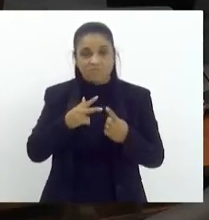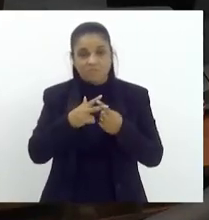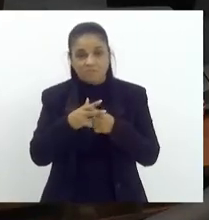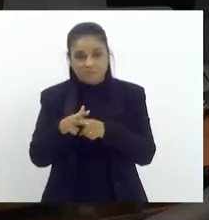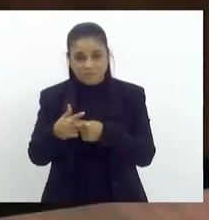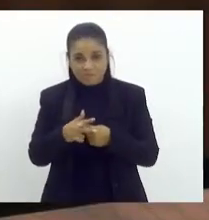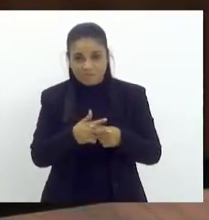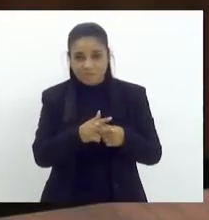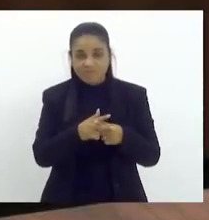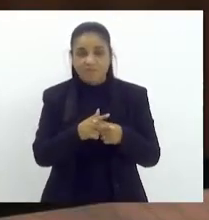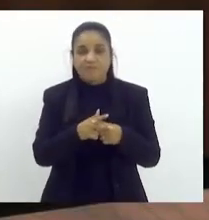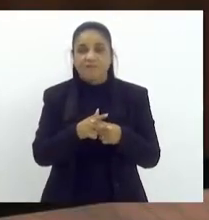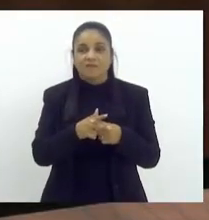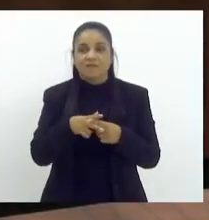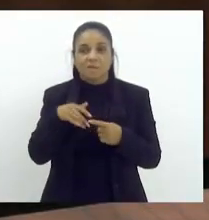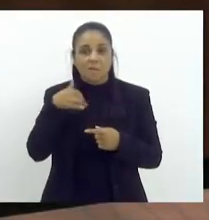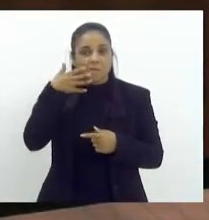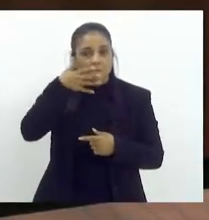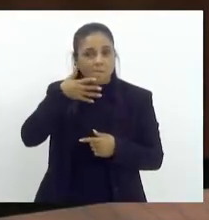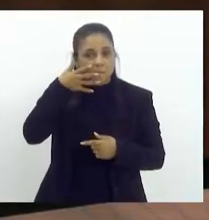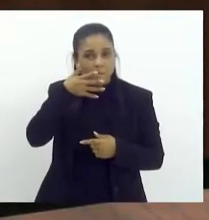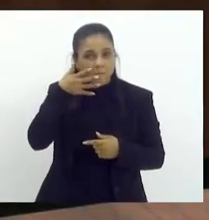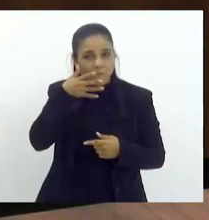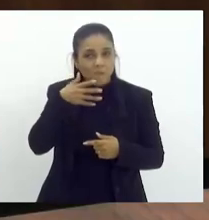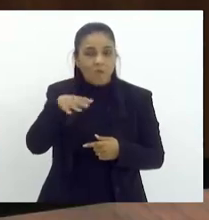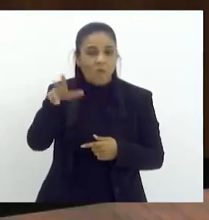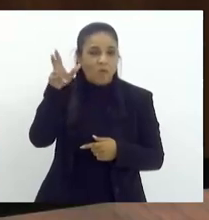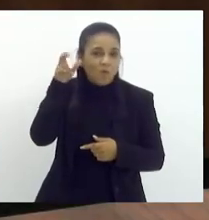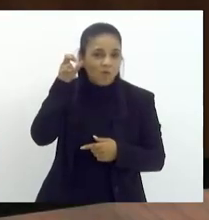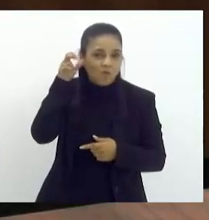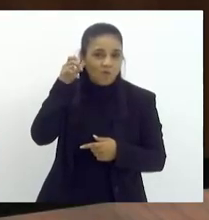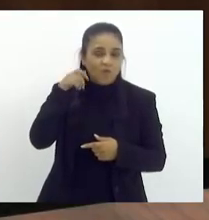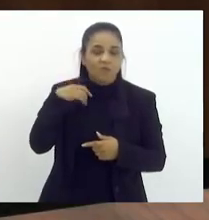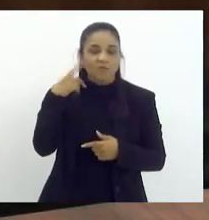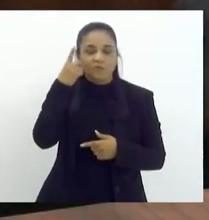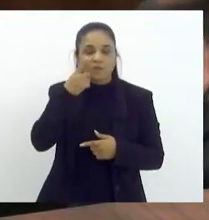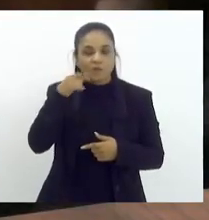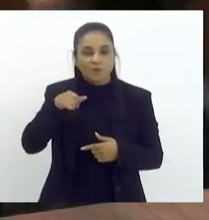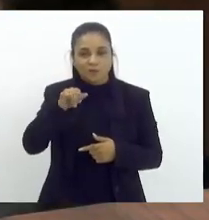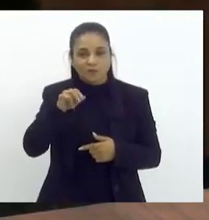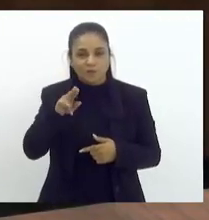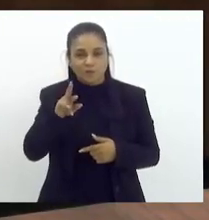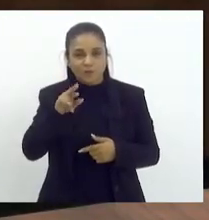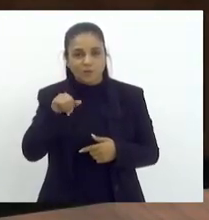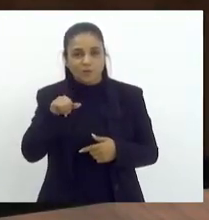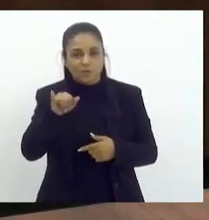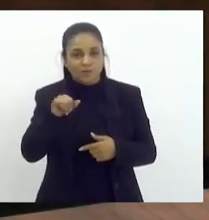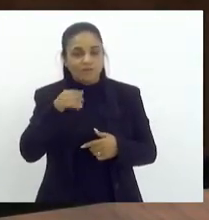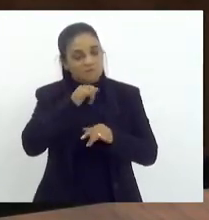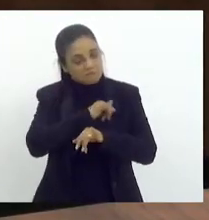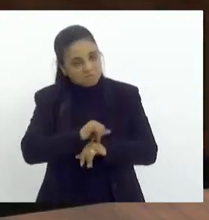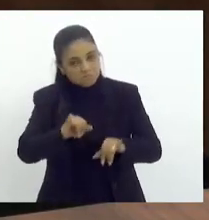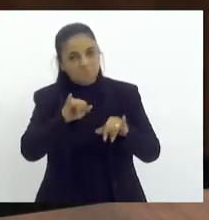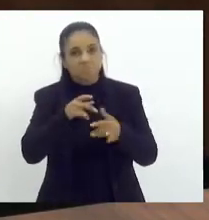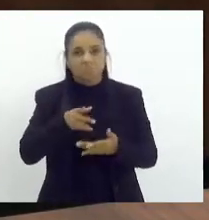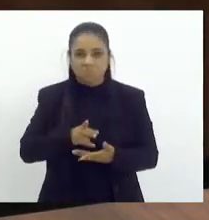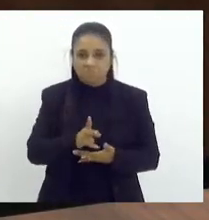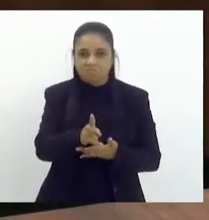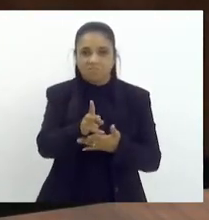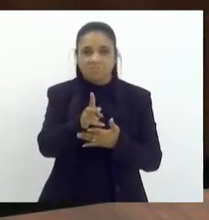os palavras do que a gente ouviu aqui do deputado Yuri eu tenho sempre dito que vossa excelência